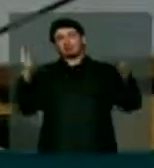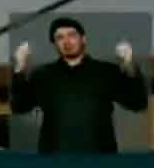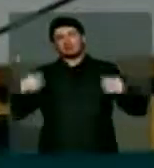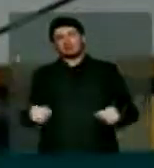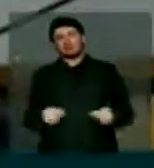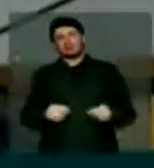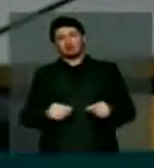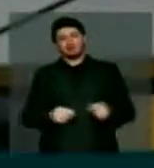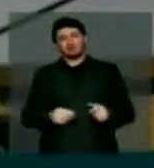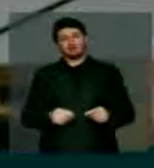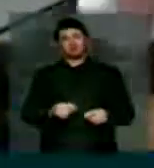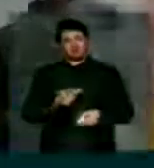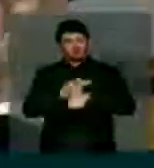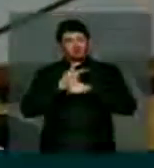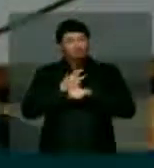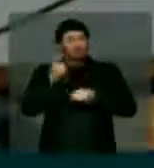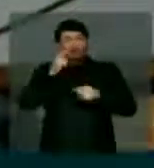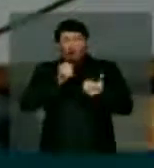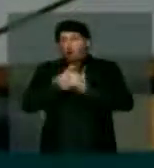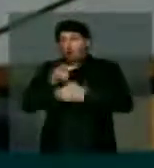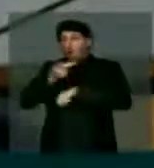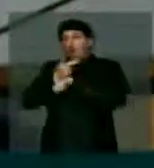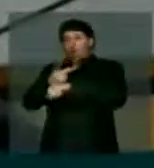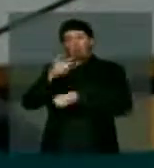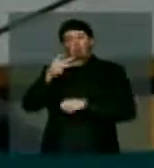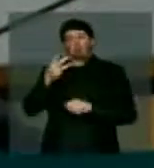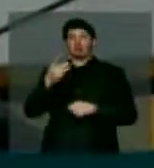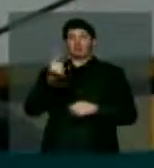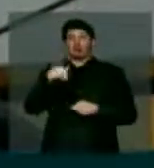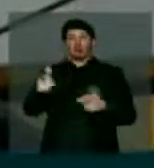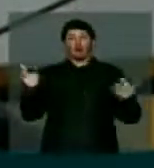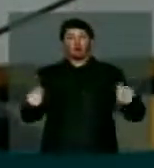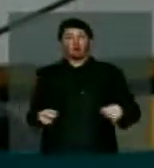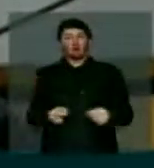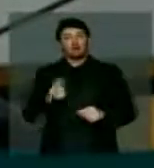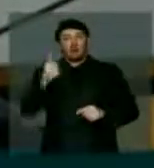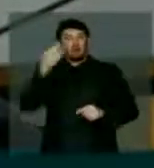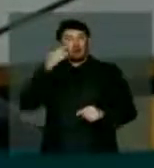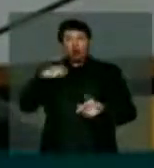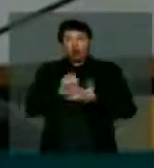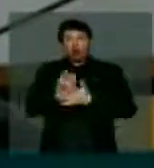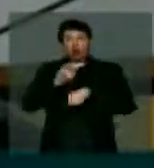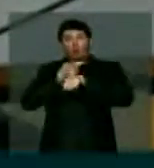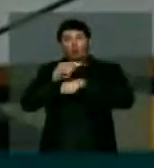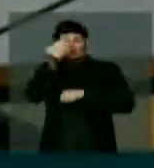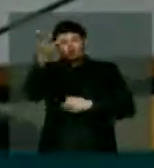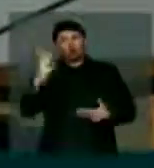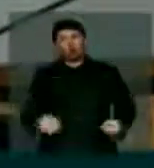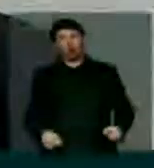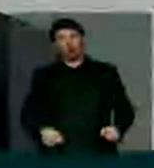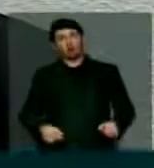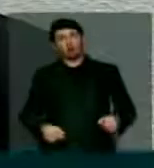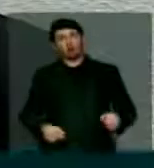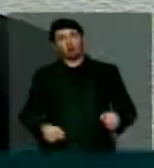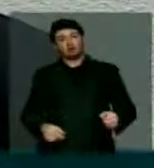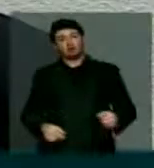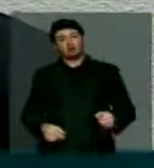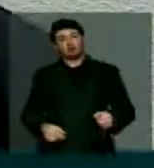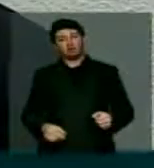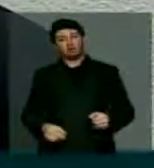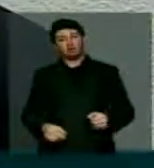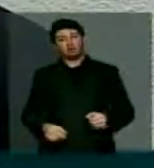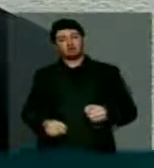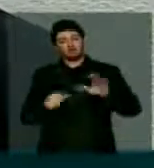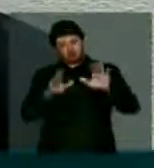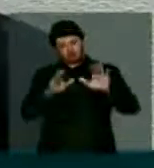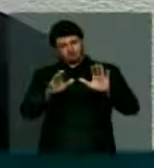possível. Não vai ganhar prêmio, pode até comprar prêmio. Não é possível. Não.